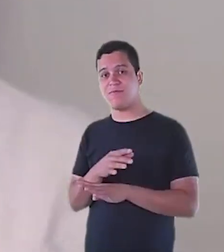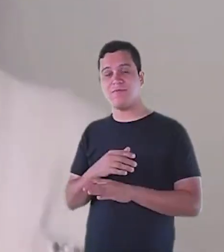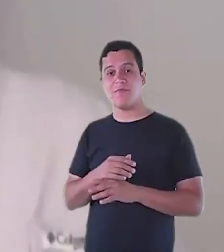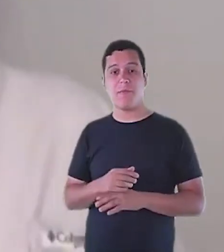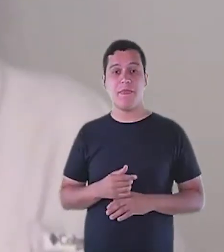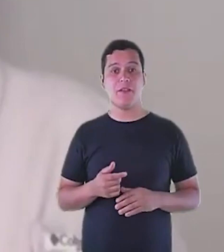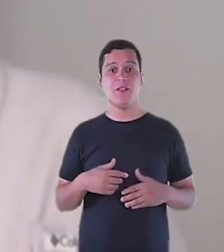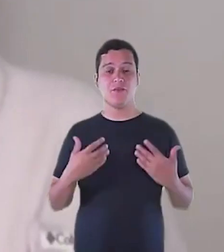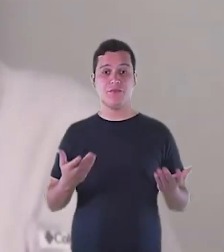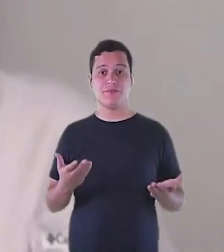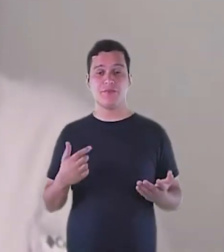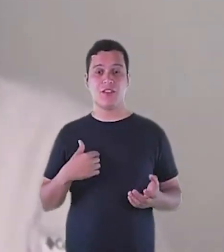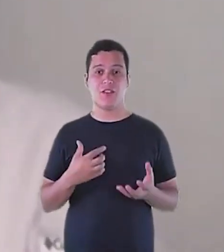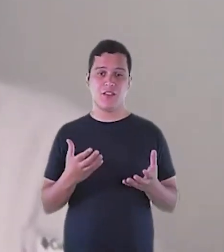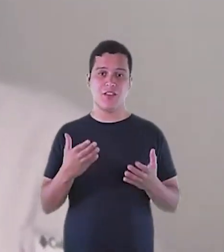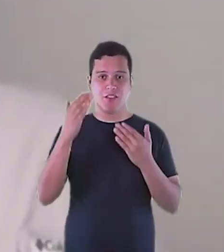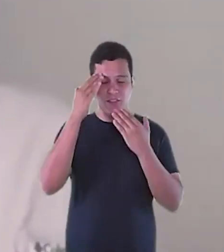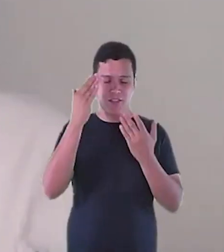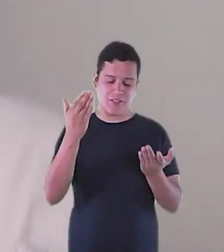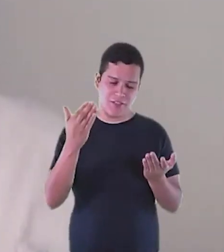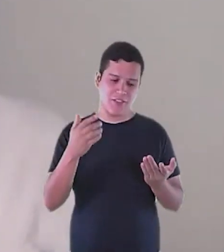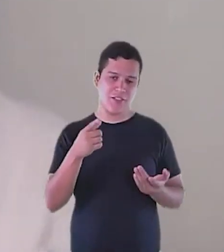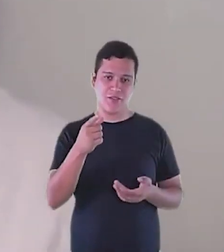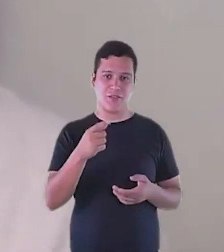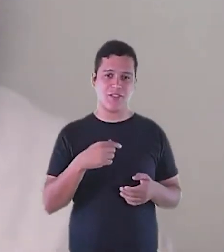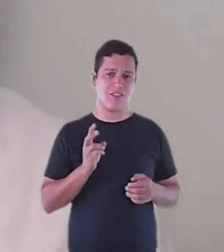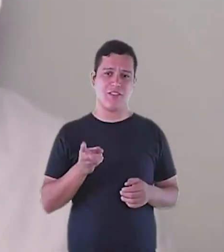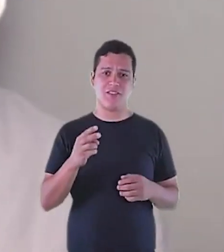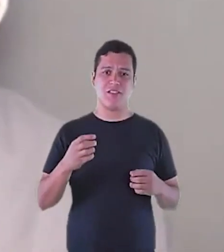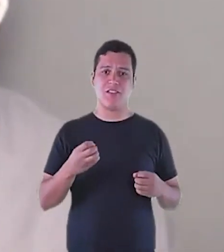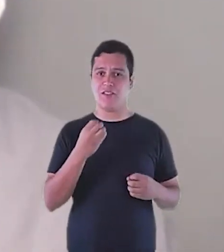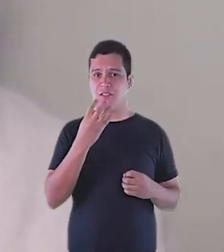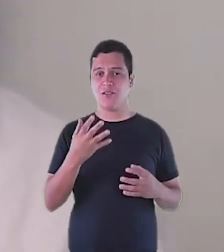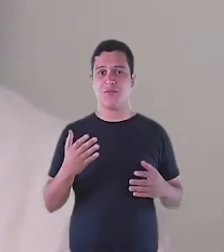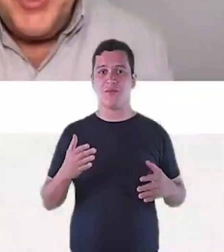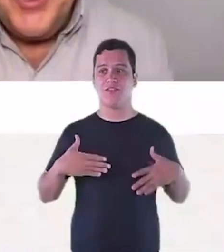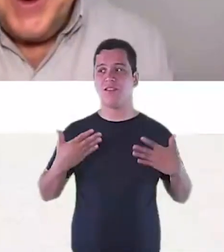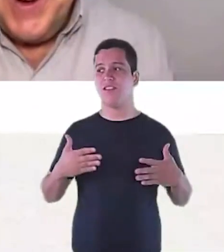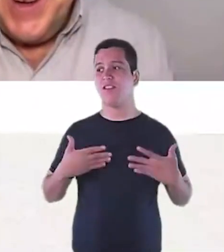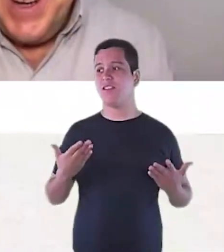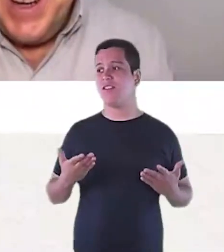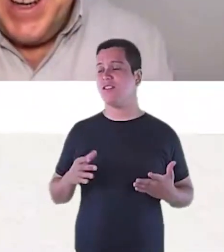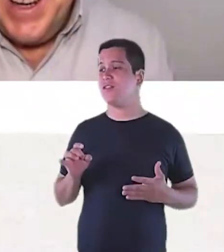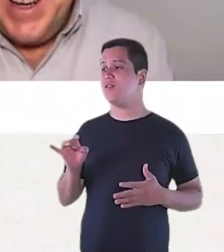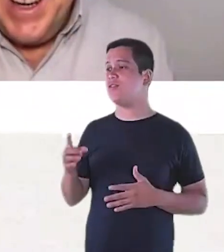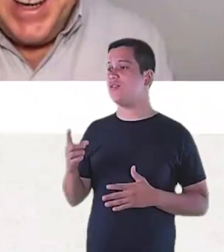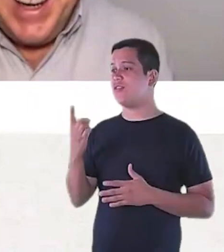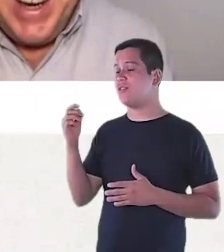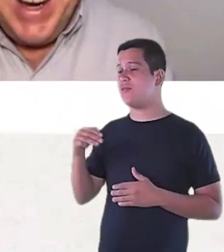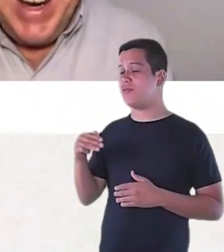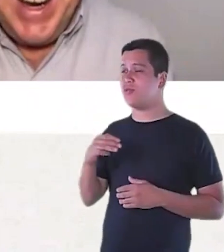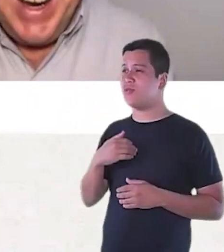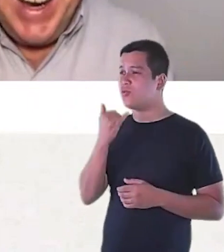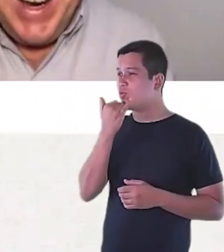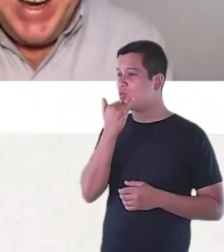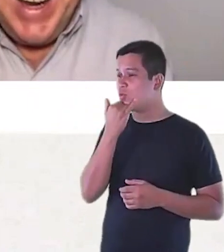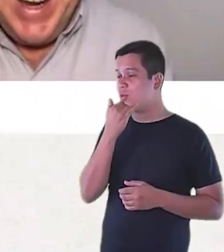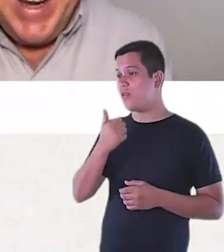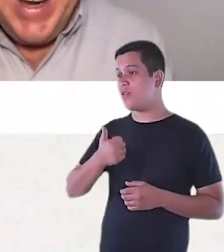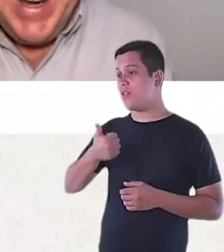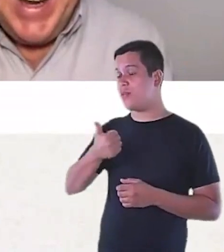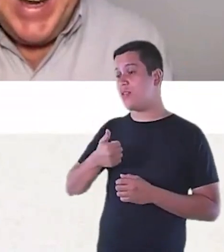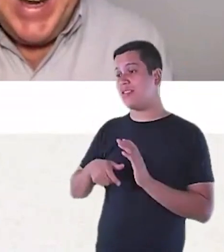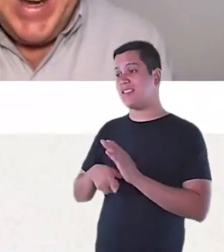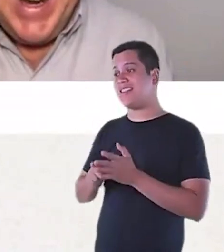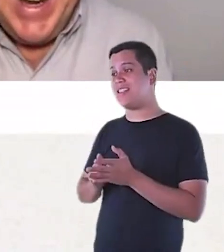Bem, Afonso, primeiro eu que agradeço, né? É sempre uma alegria, eu diria assim Não, que só um existe minutinho. Desculpa. Primeiro, antes de encerrar,